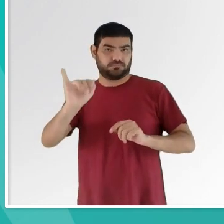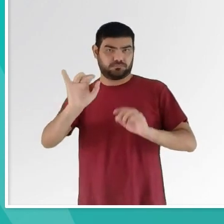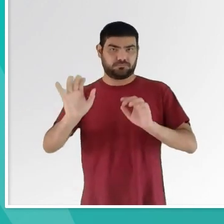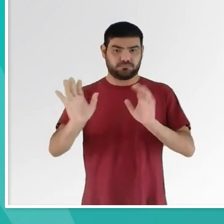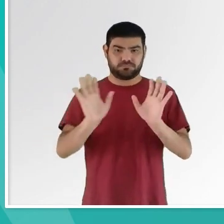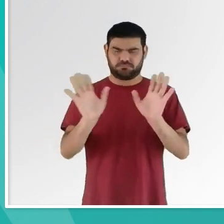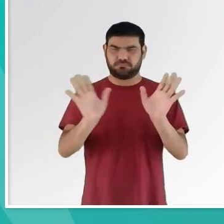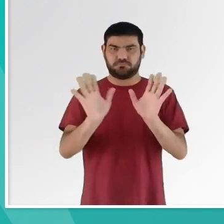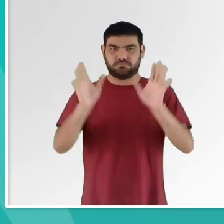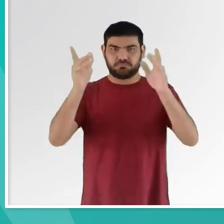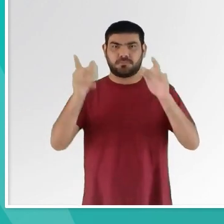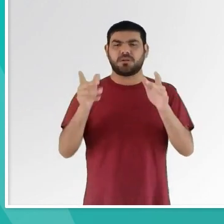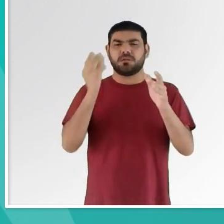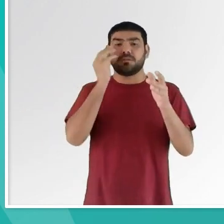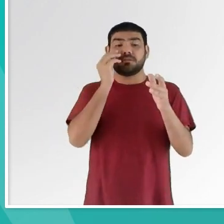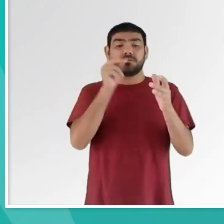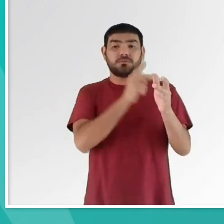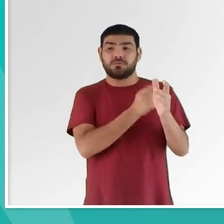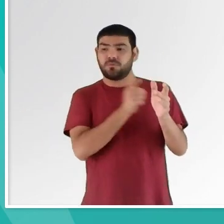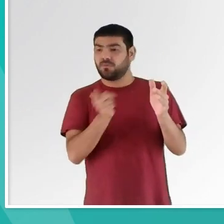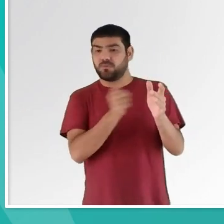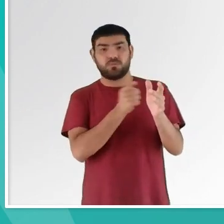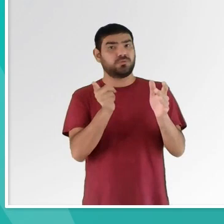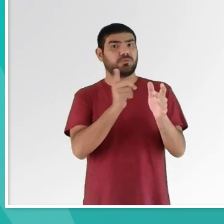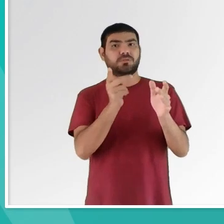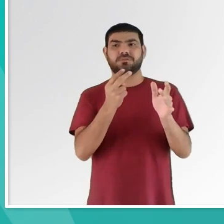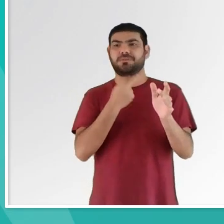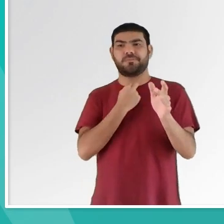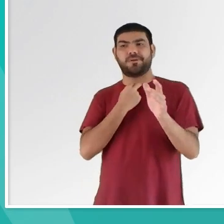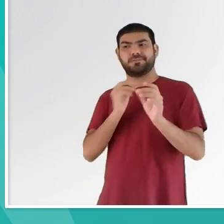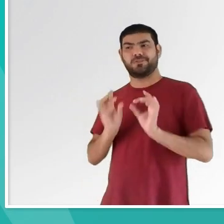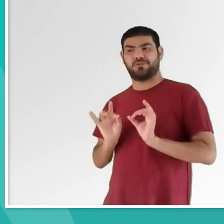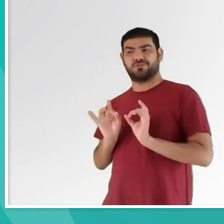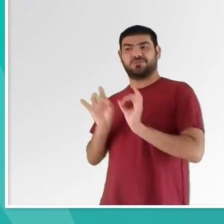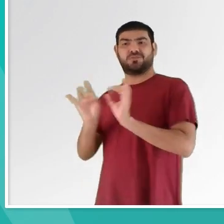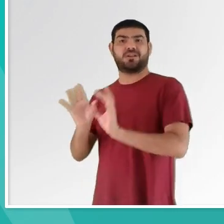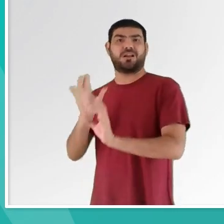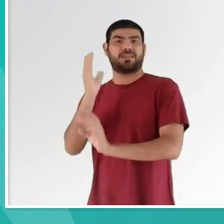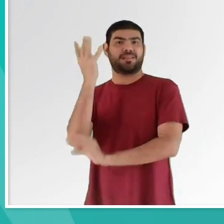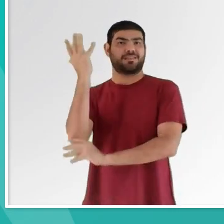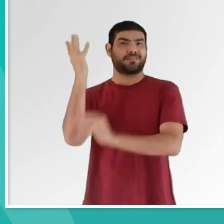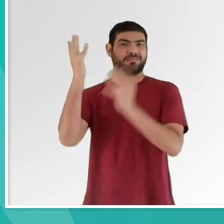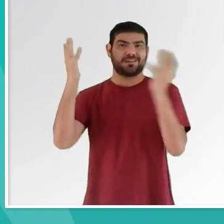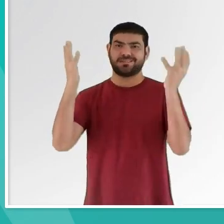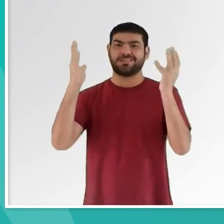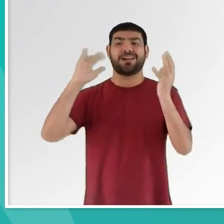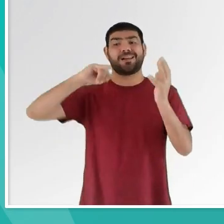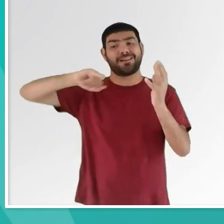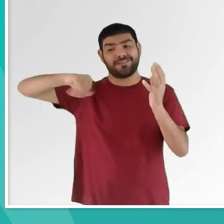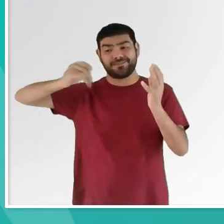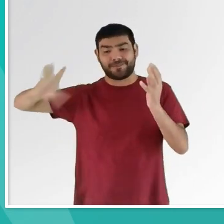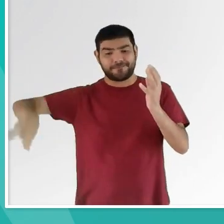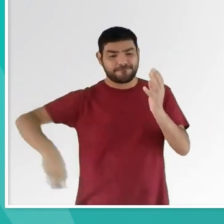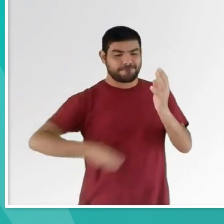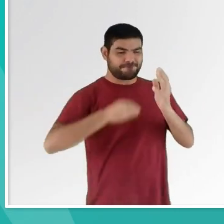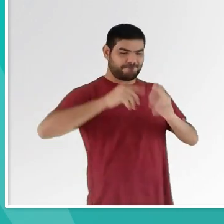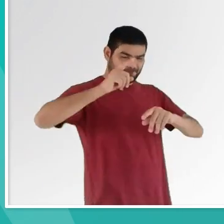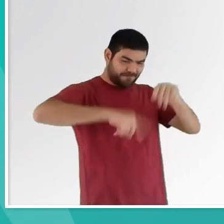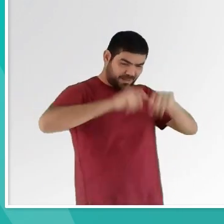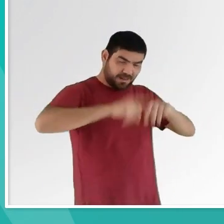seja descartada. Então, esse material, os artistas principalmente utilizam esses materiais que